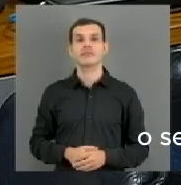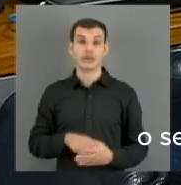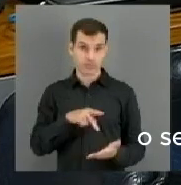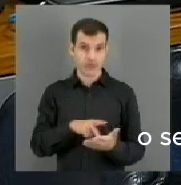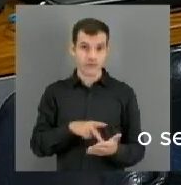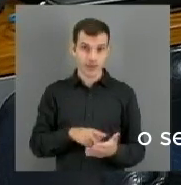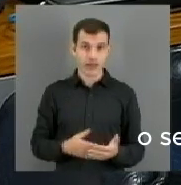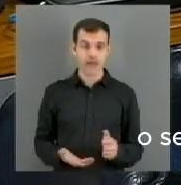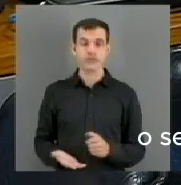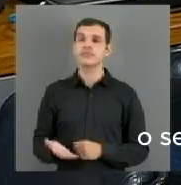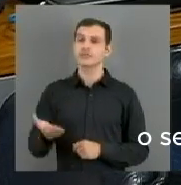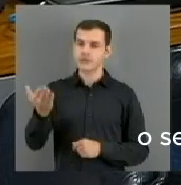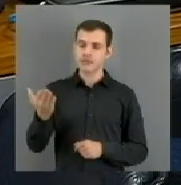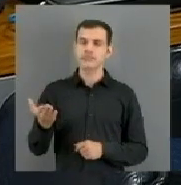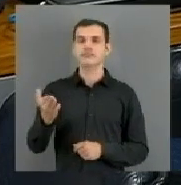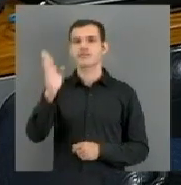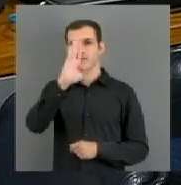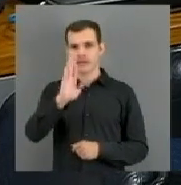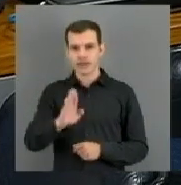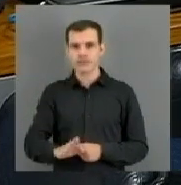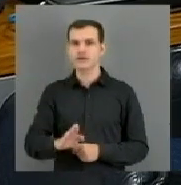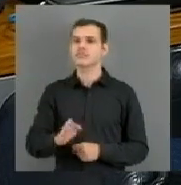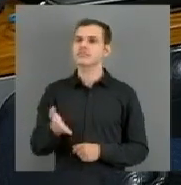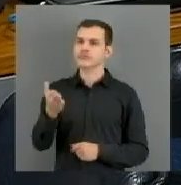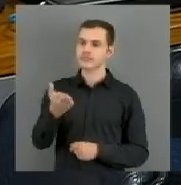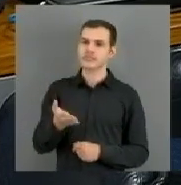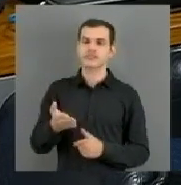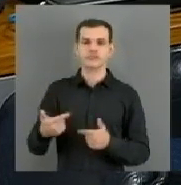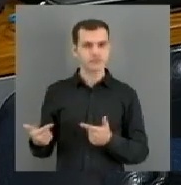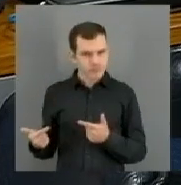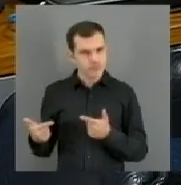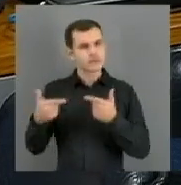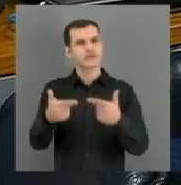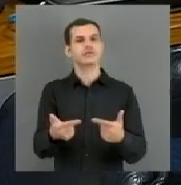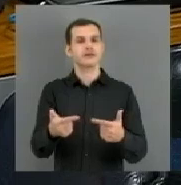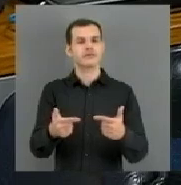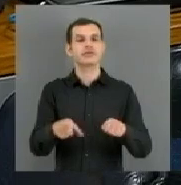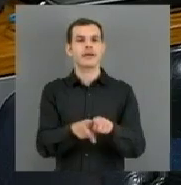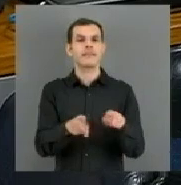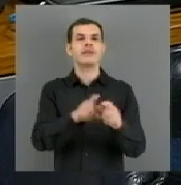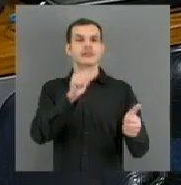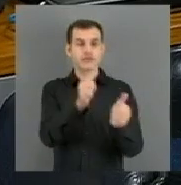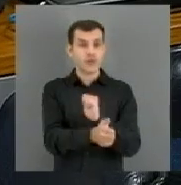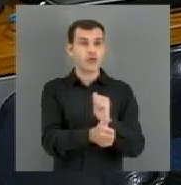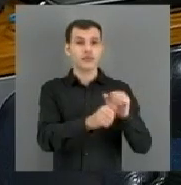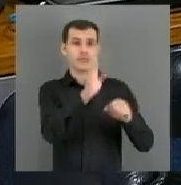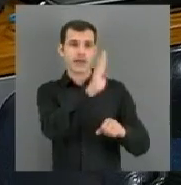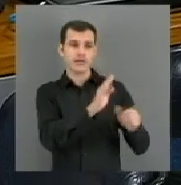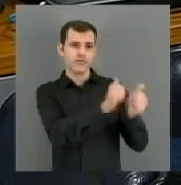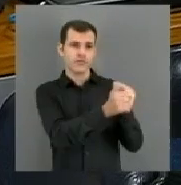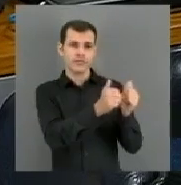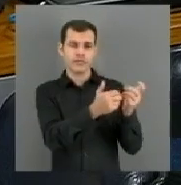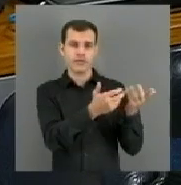o senhor está fazendo um enorme favor ao Brasil, e em especial ao esporte brasileiro, às famílias brasileiras, quando teve a coragem